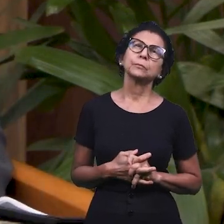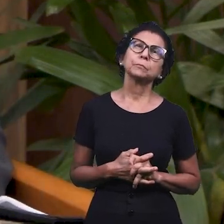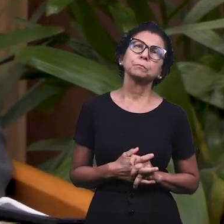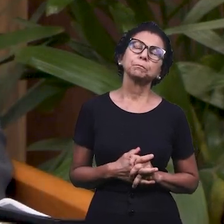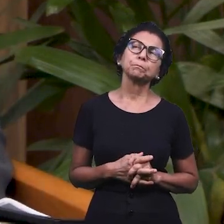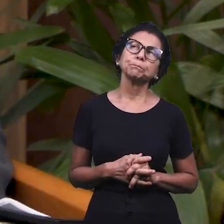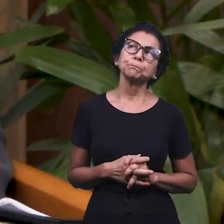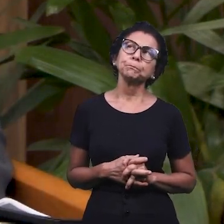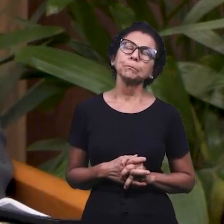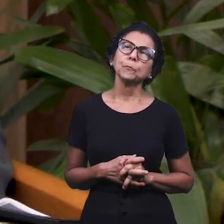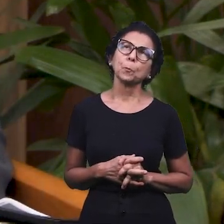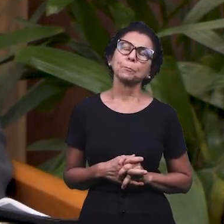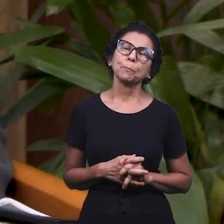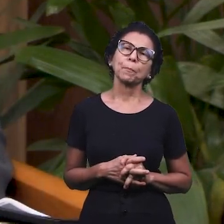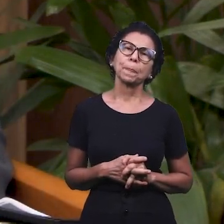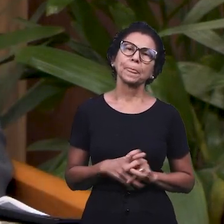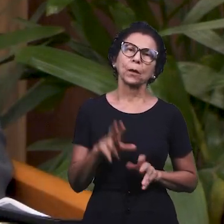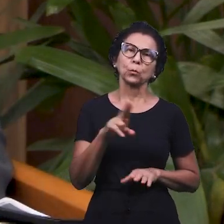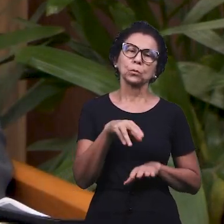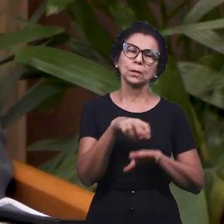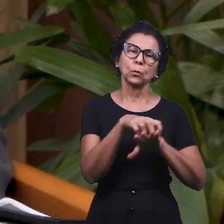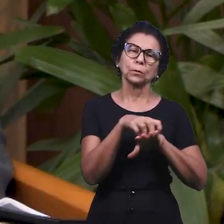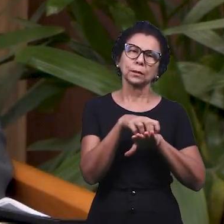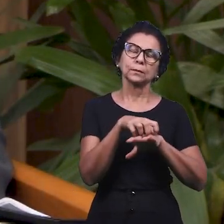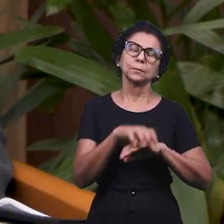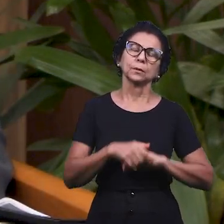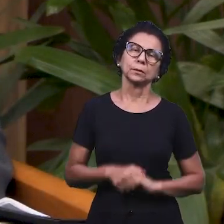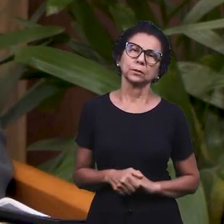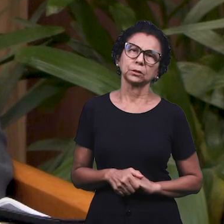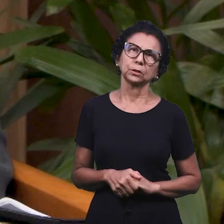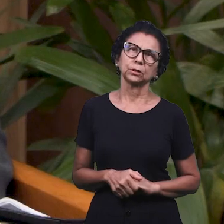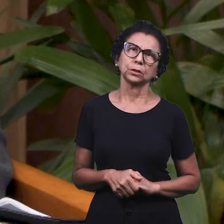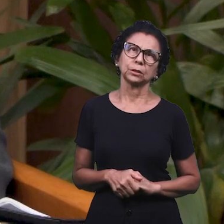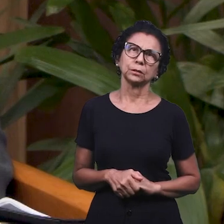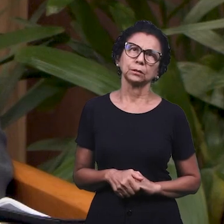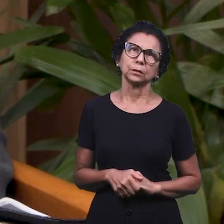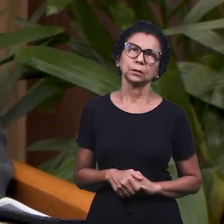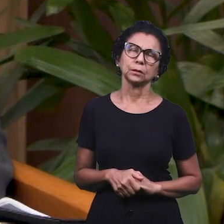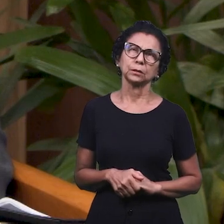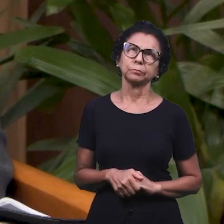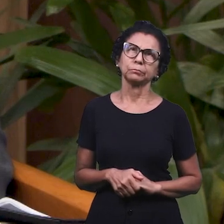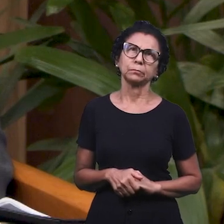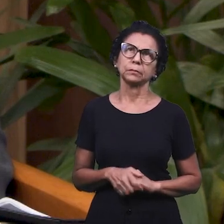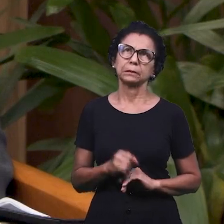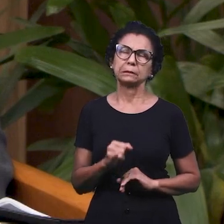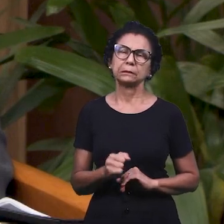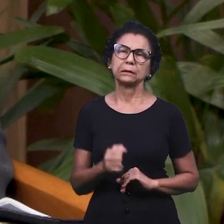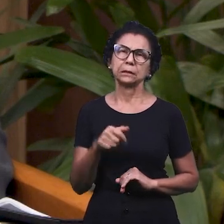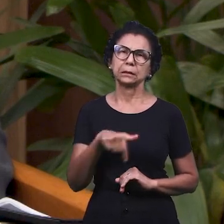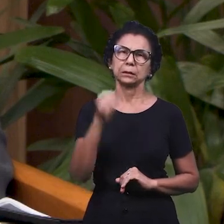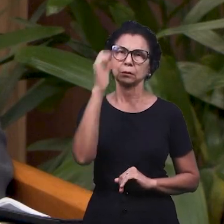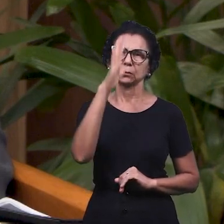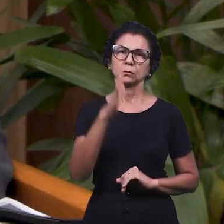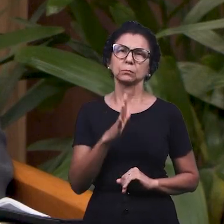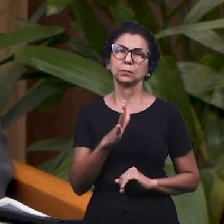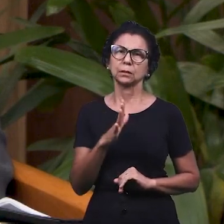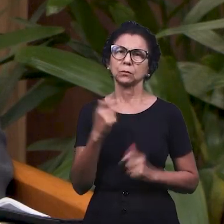e essa empresa, ela precisa, por exemplo, mudar o regime tributário dela no